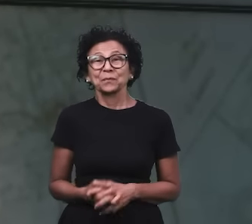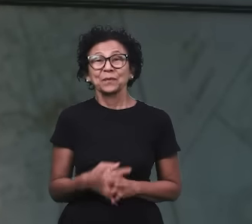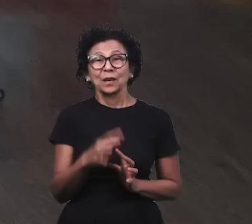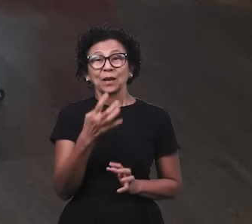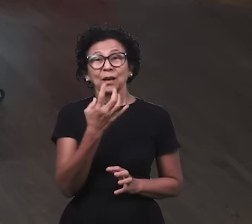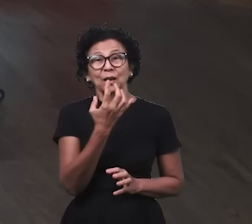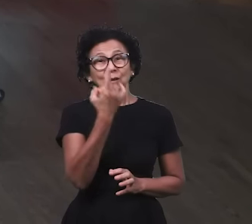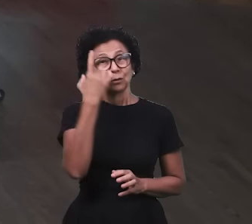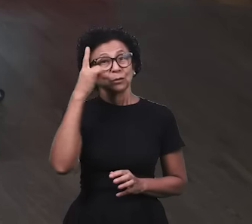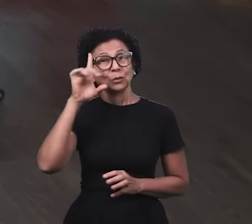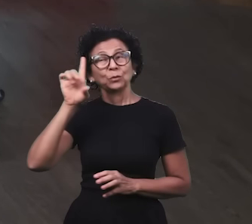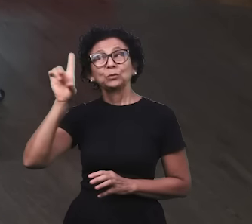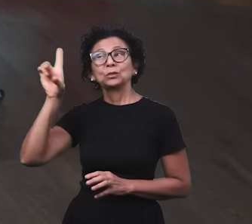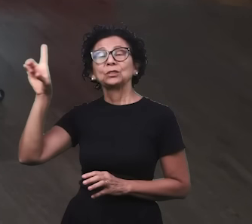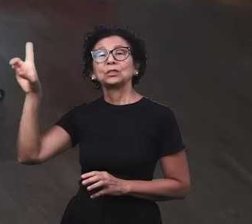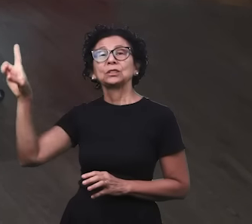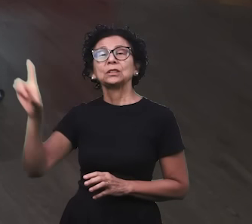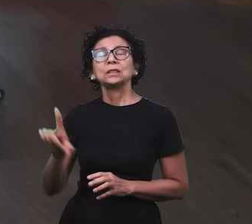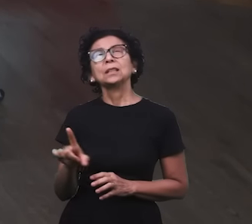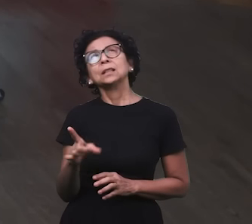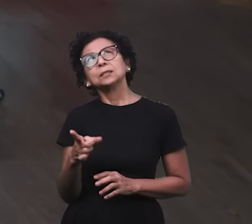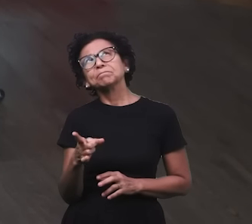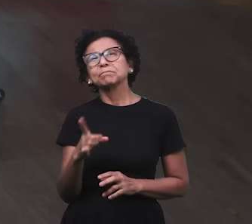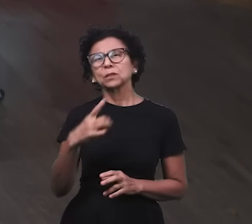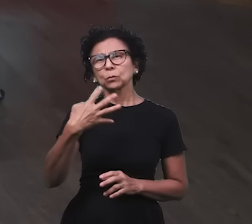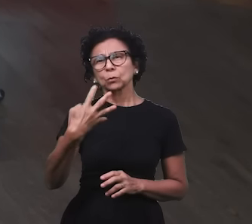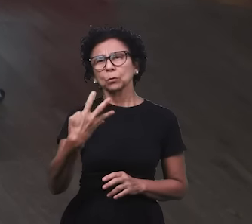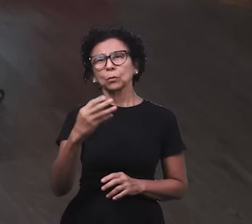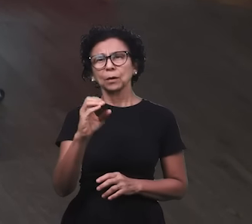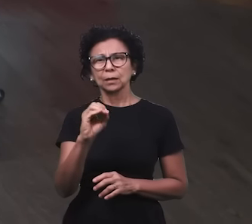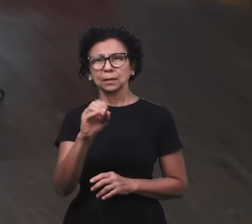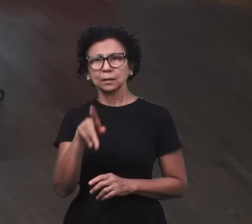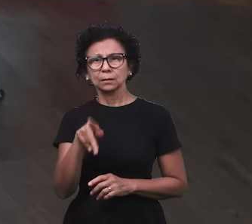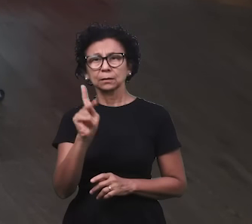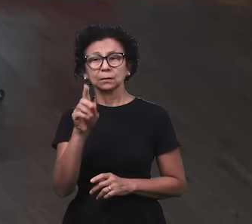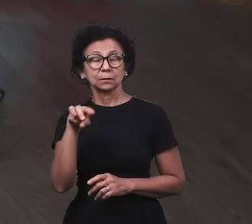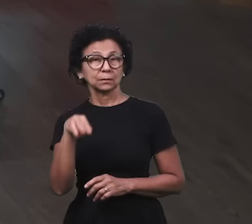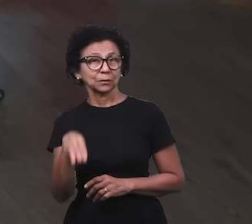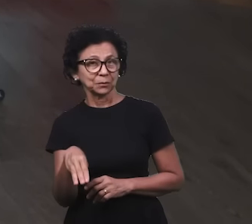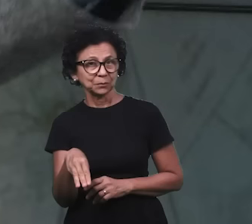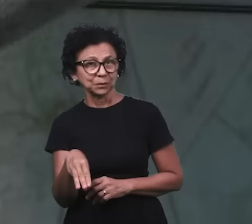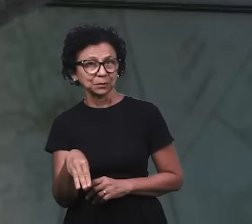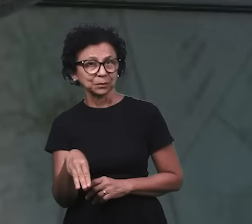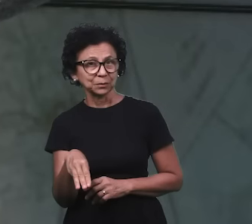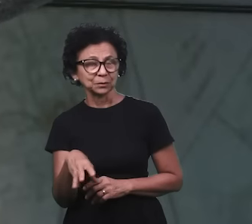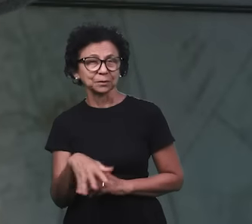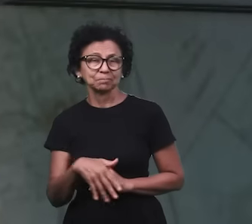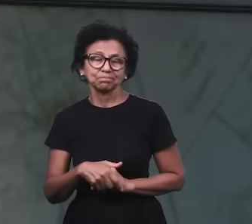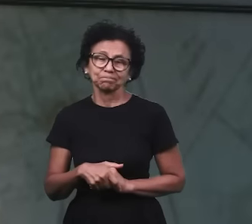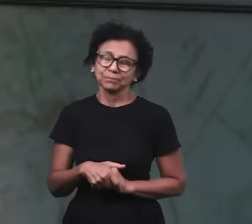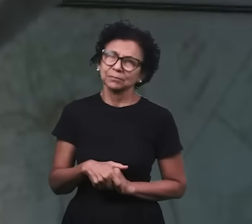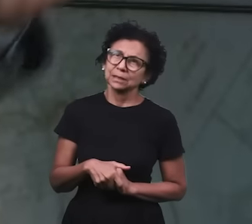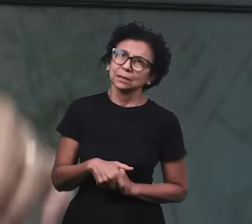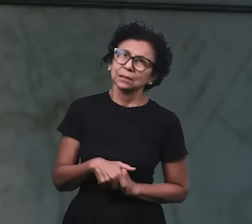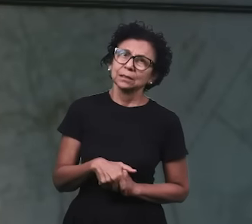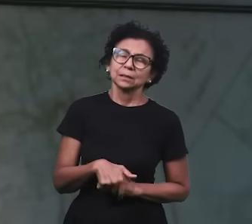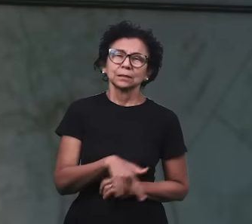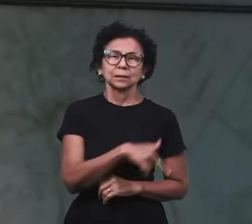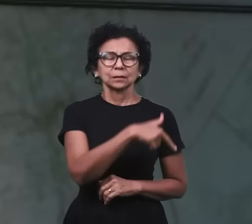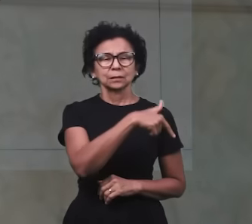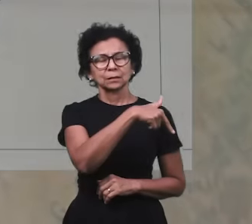Em torno de 40 quilômetros. 40 quilômetros, né? A jornada de um dia. Ou seja, depois de subir,